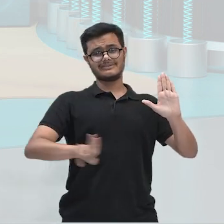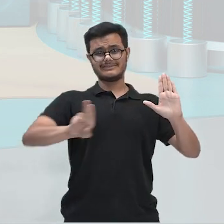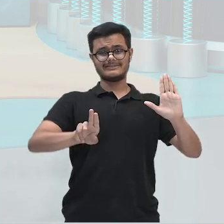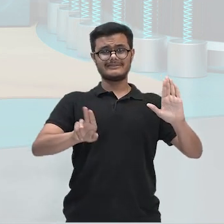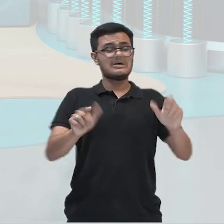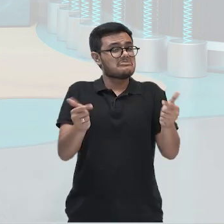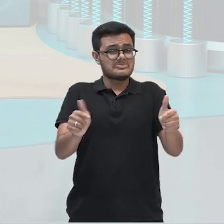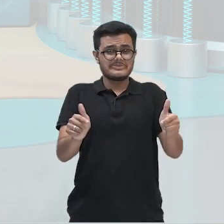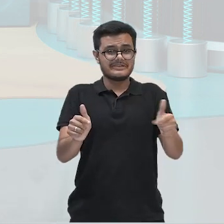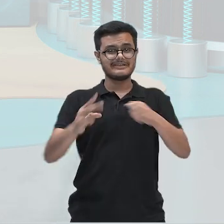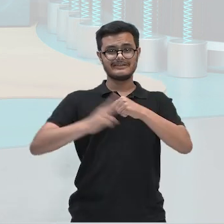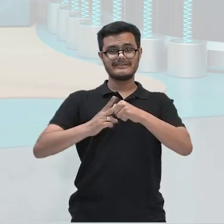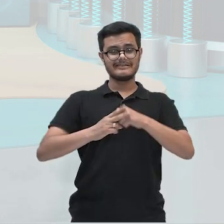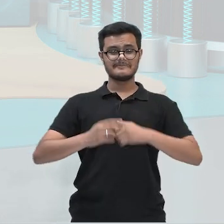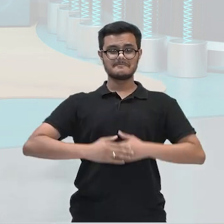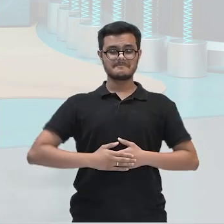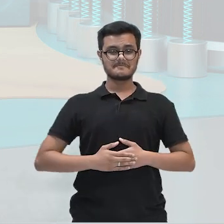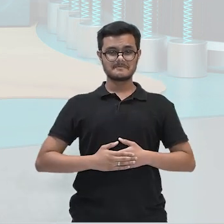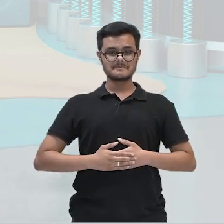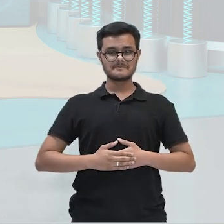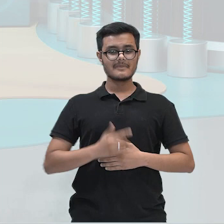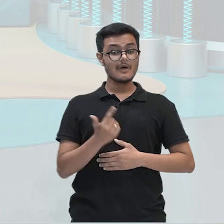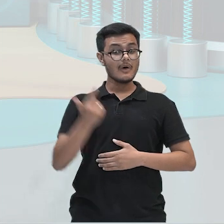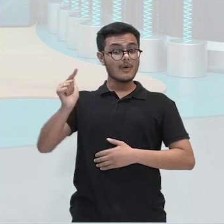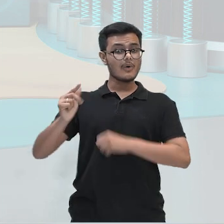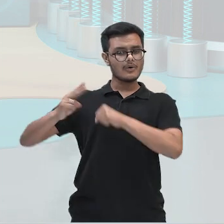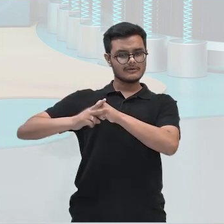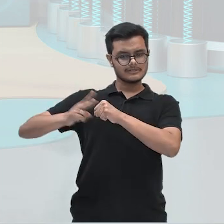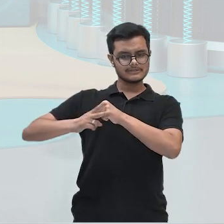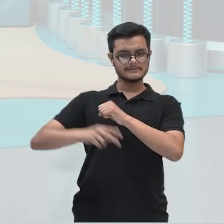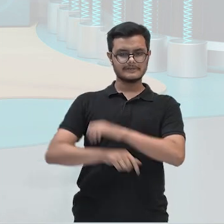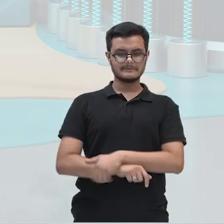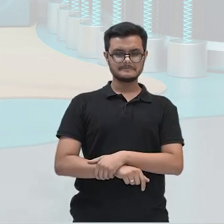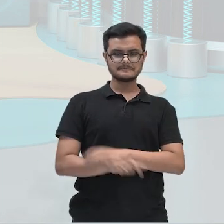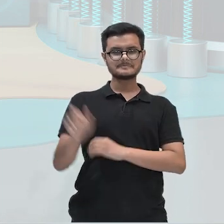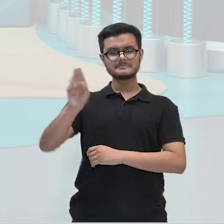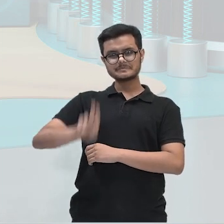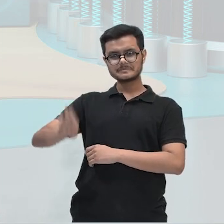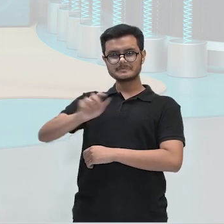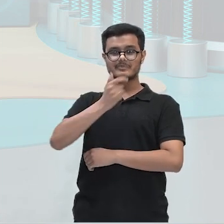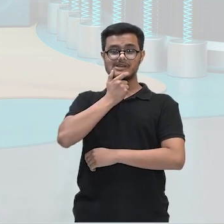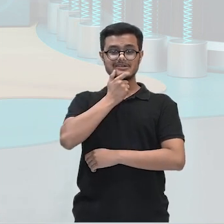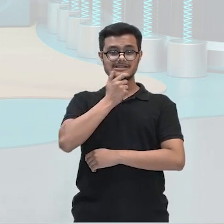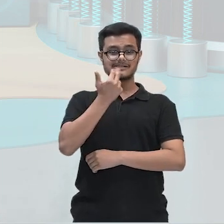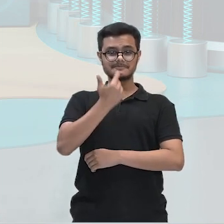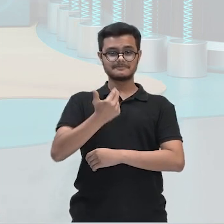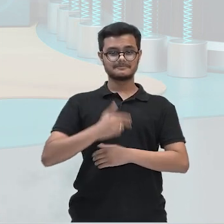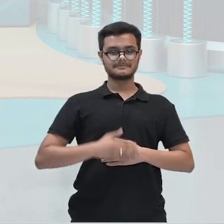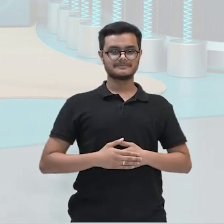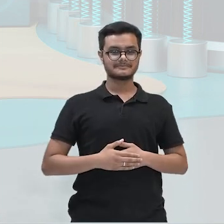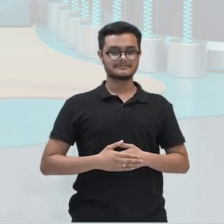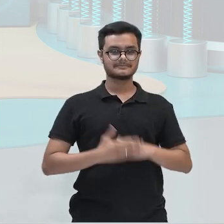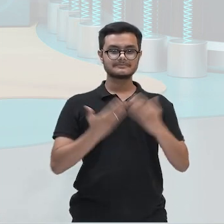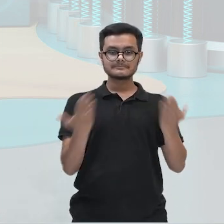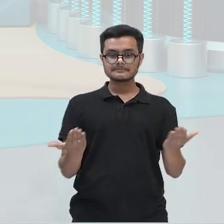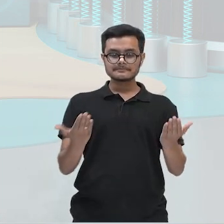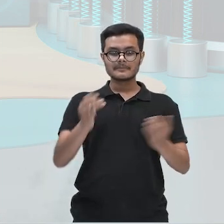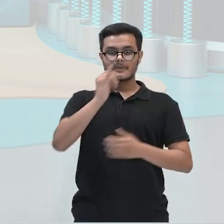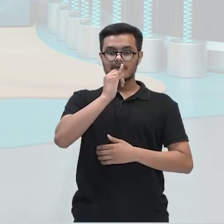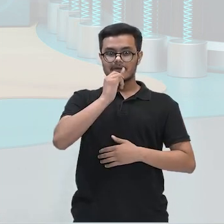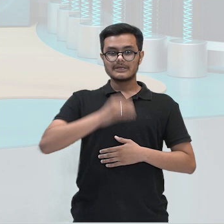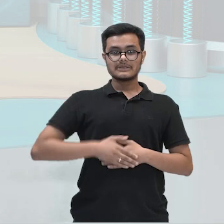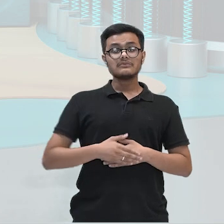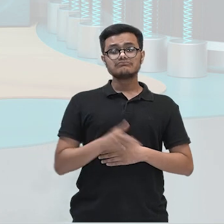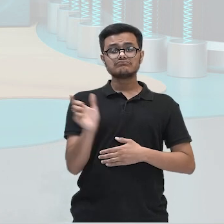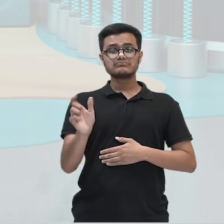verbos regulares. Vamos ver outros verbos mais usados em inglês? Confira aqui comigo. Olha só, nós temos o verbo